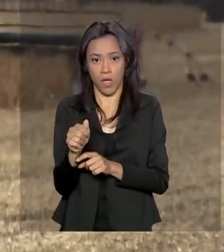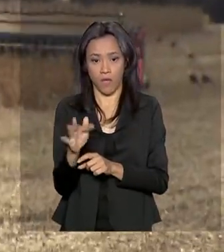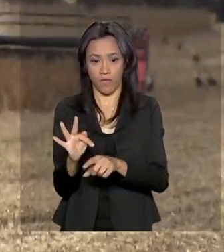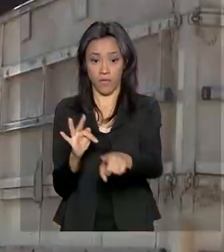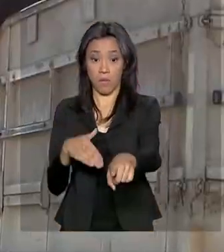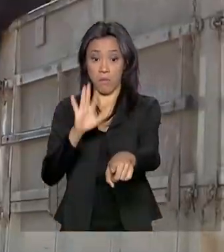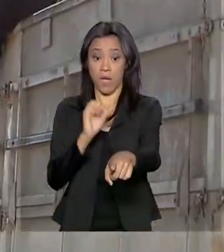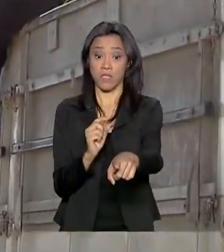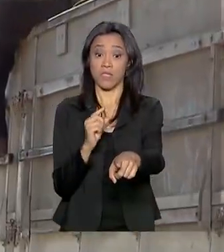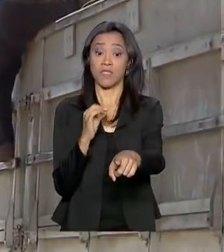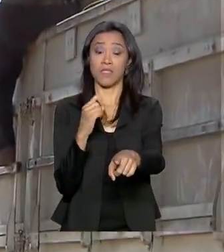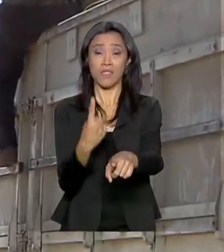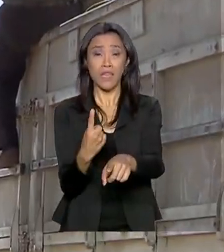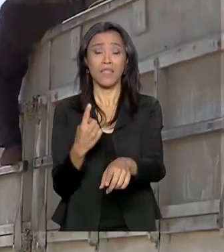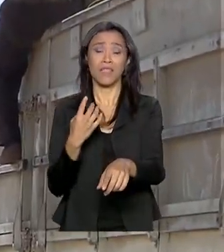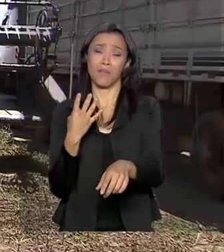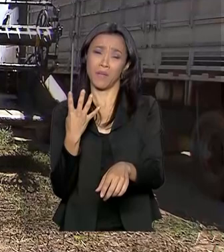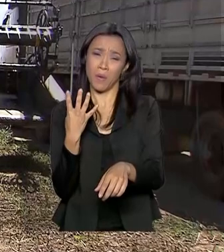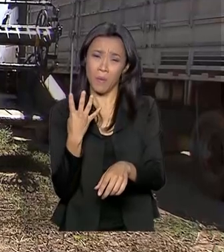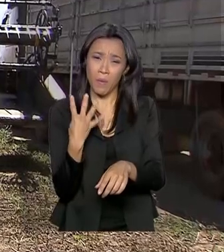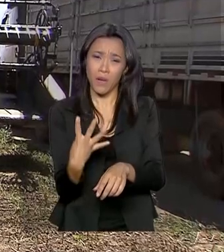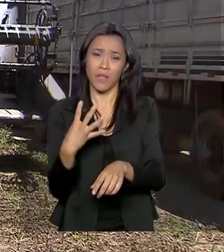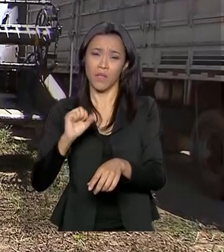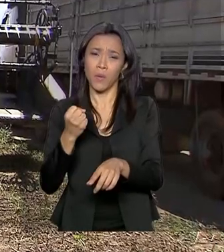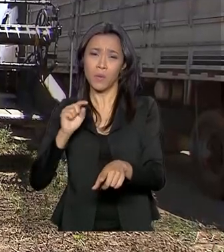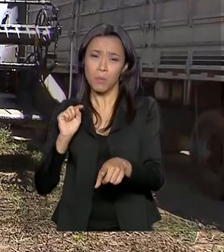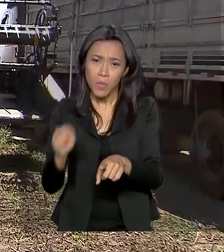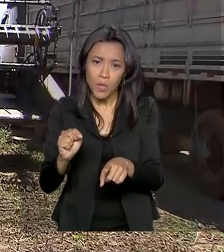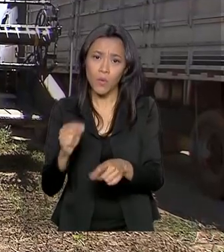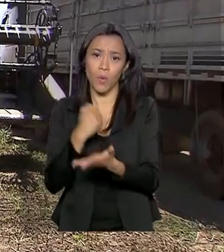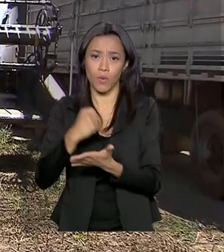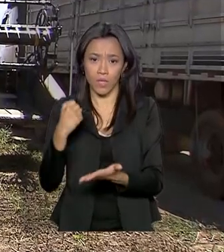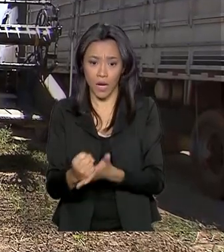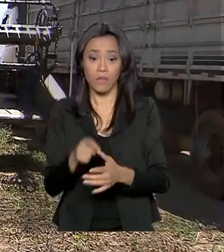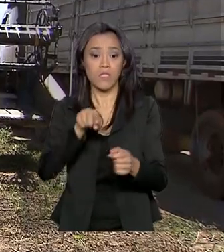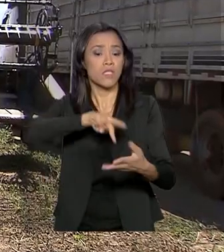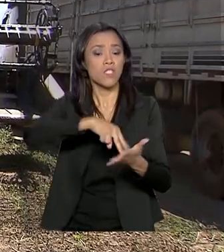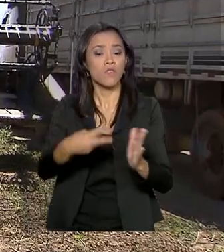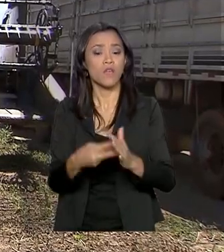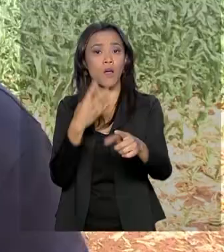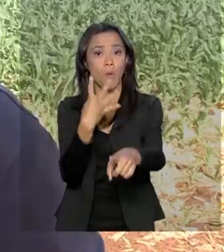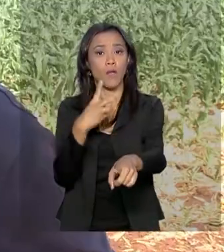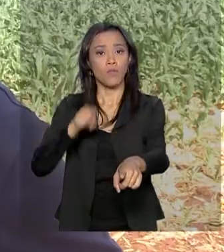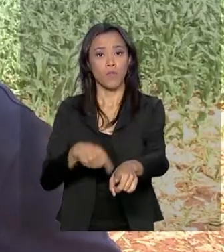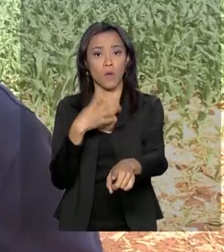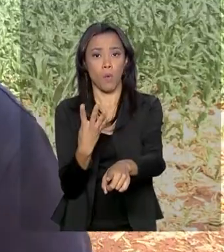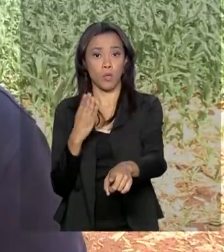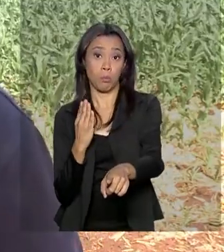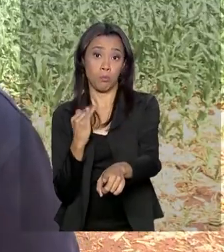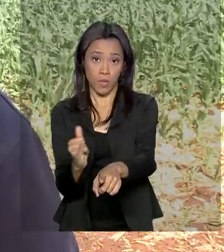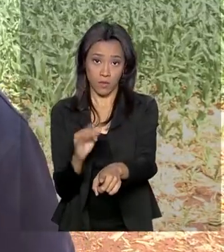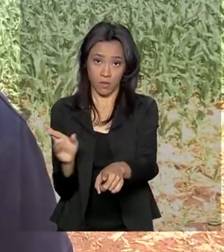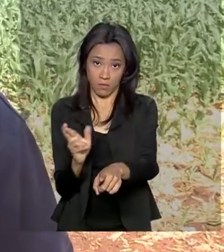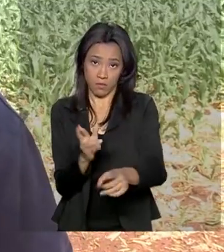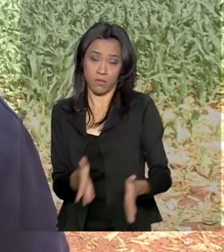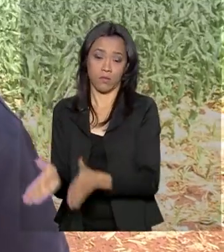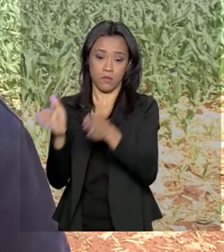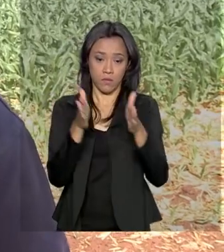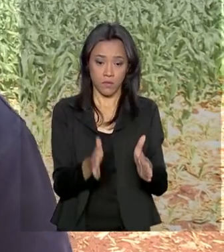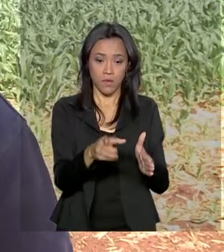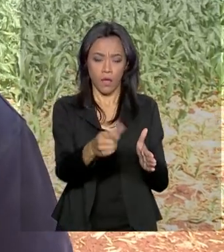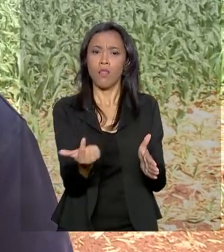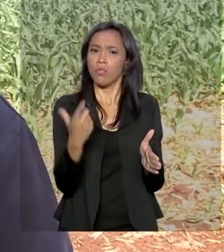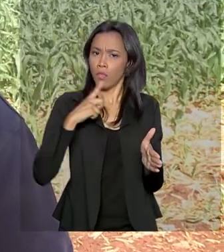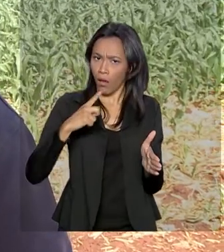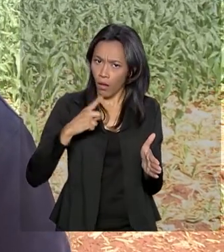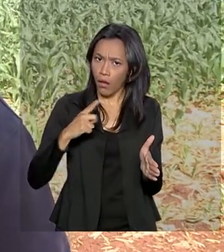148 mil contratos o equivalente a 4,4 bilhões de reais recurso tem e o